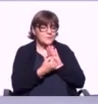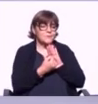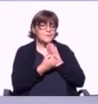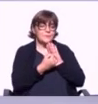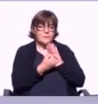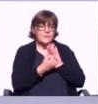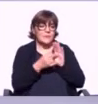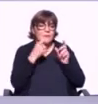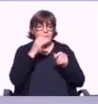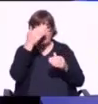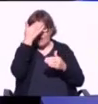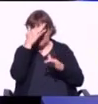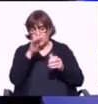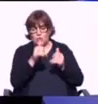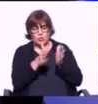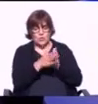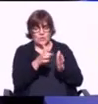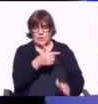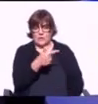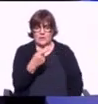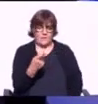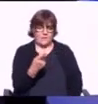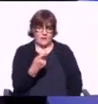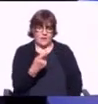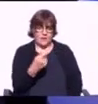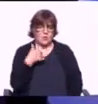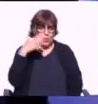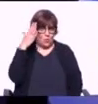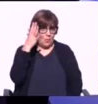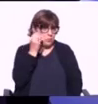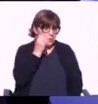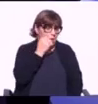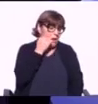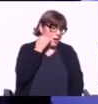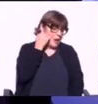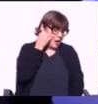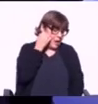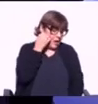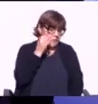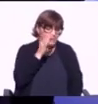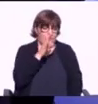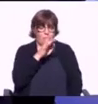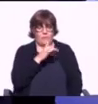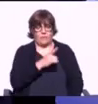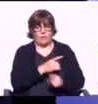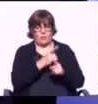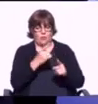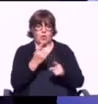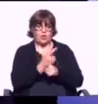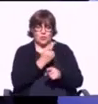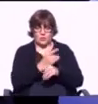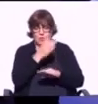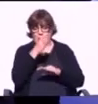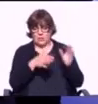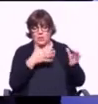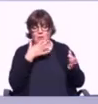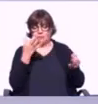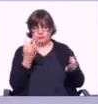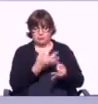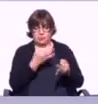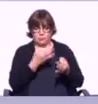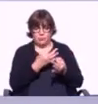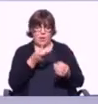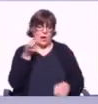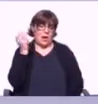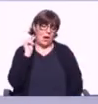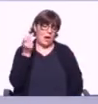Chama-lhe aquilo que quiseres em todas as televisões, o que eu acho gravíssimo, porque de facto as coisas aconteceram durante